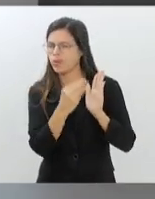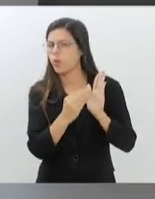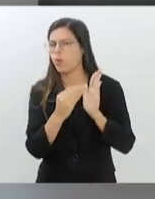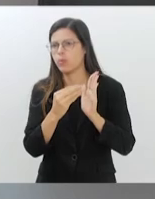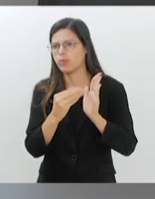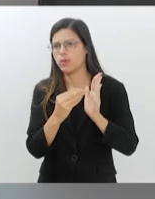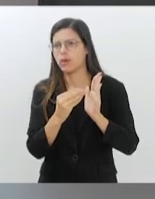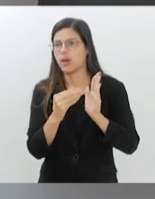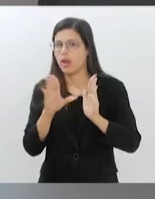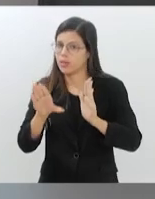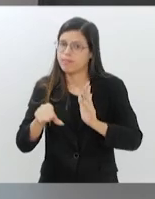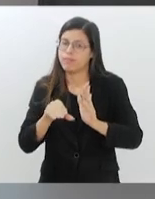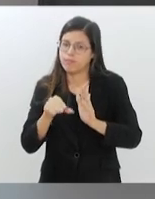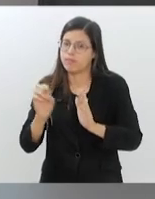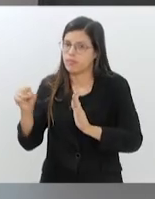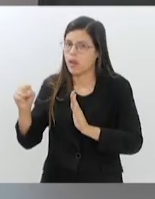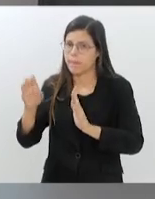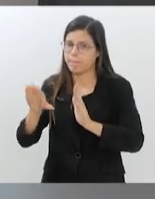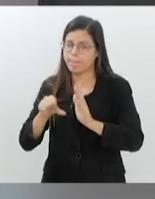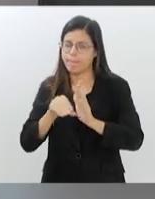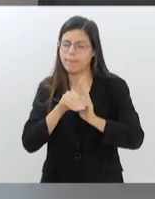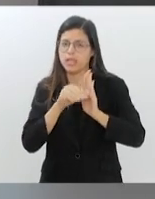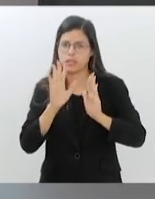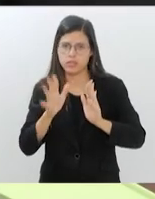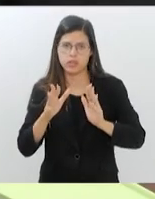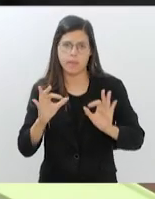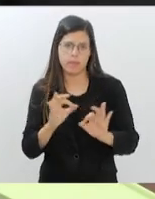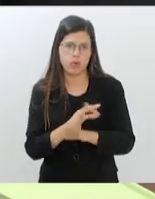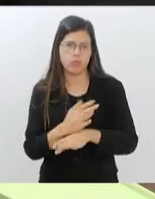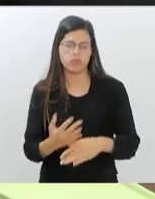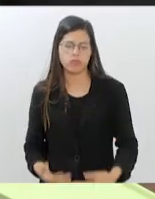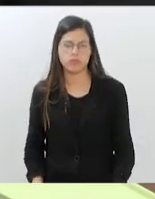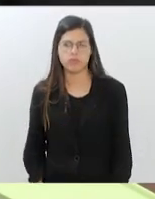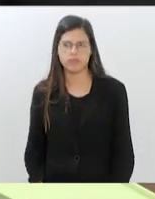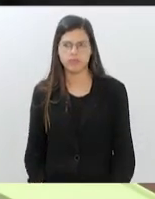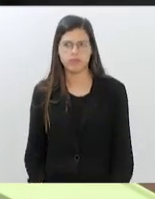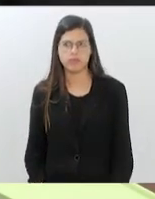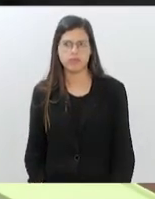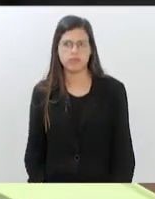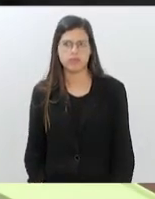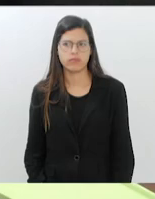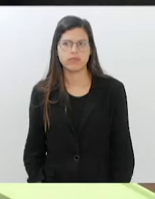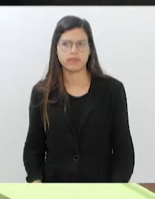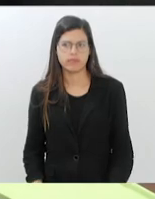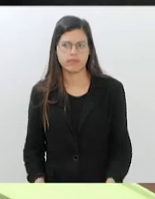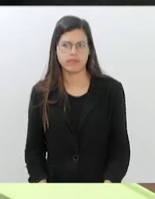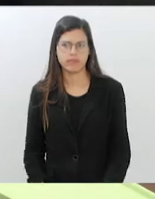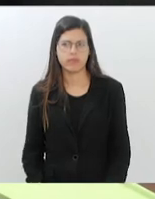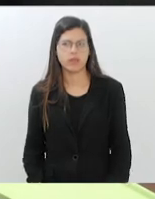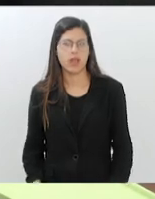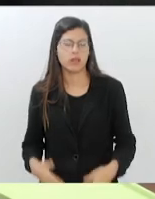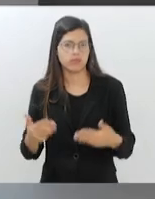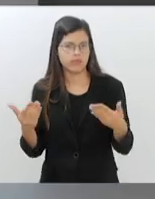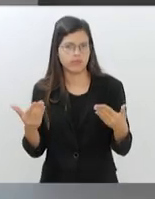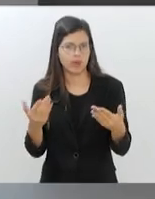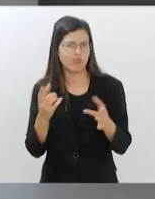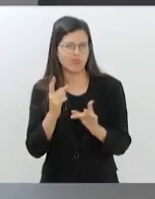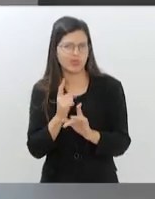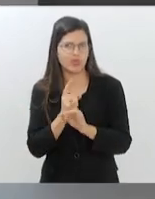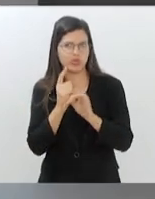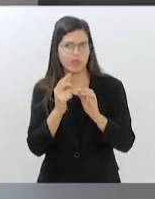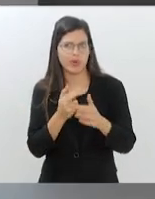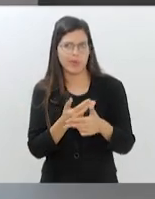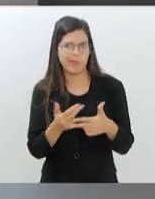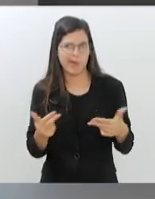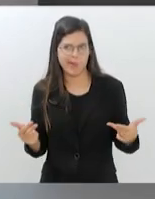a emenda que eu já tenho pronta tá bom é boa É boa sim tá bom perfeito agora eu descobri uma coisa hoje min